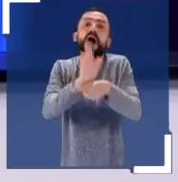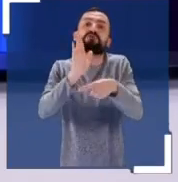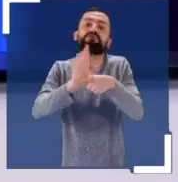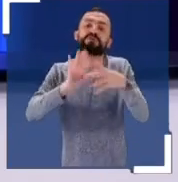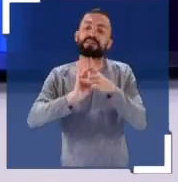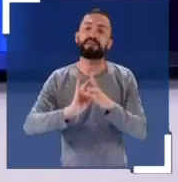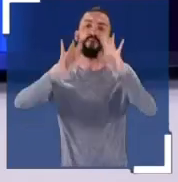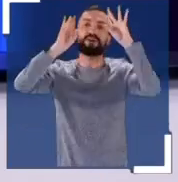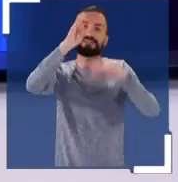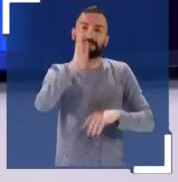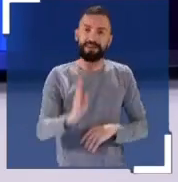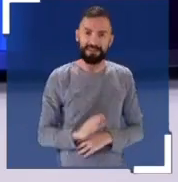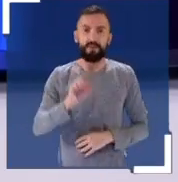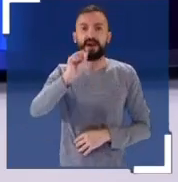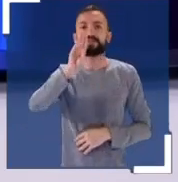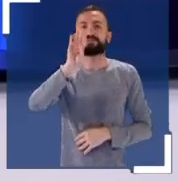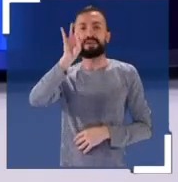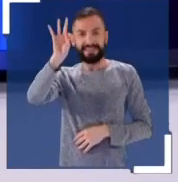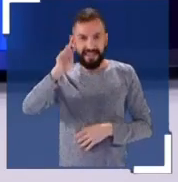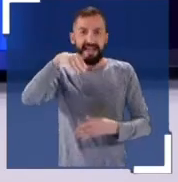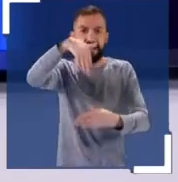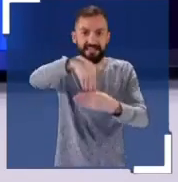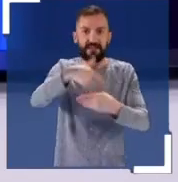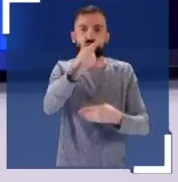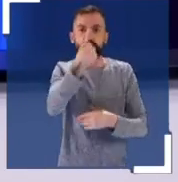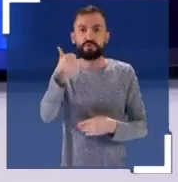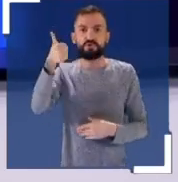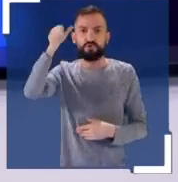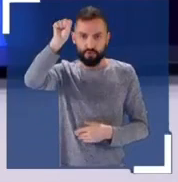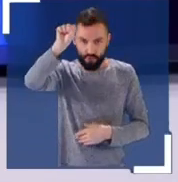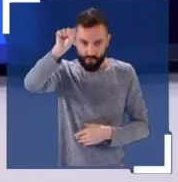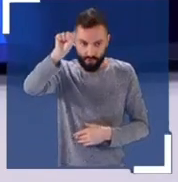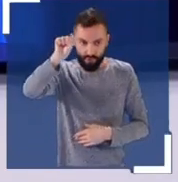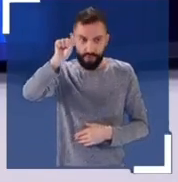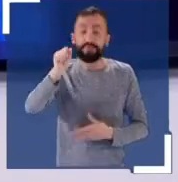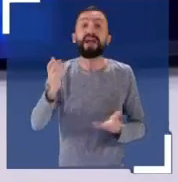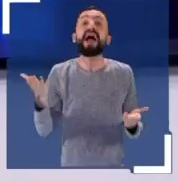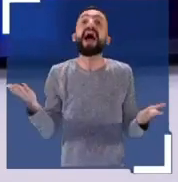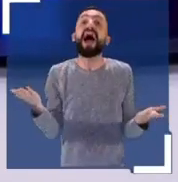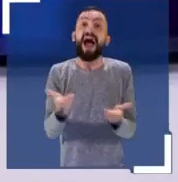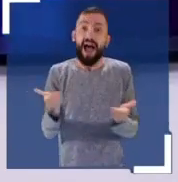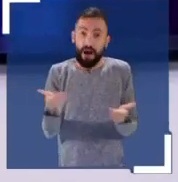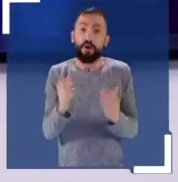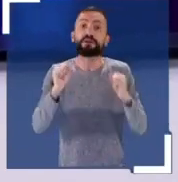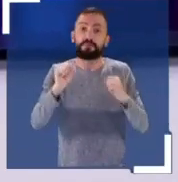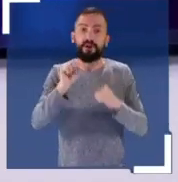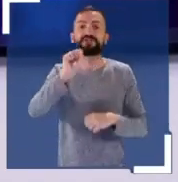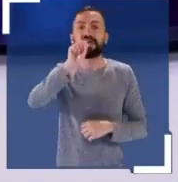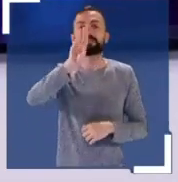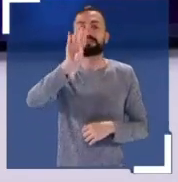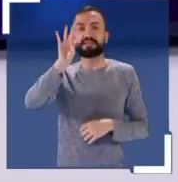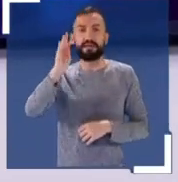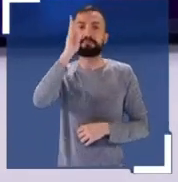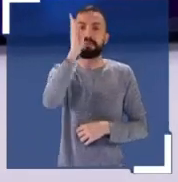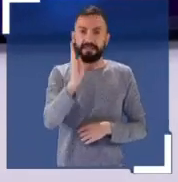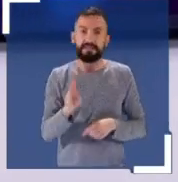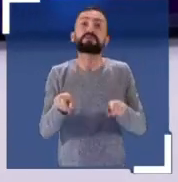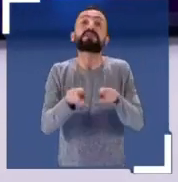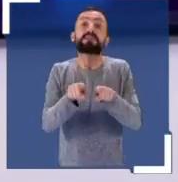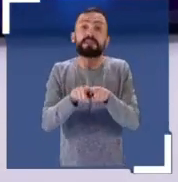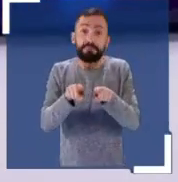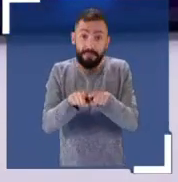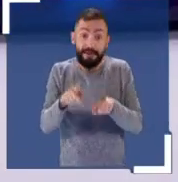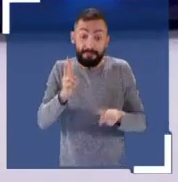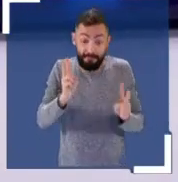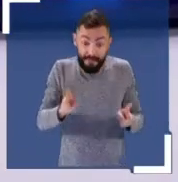brasileira. SBT Eleições 2018. Fique agora com SBT Brasil e com a cobertura completa